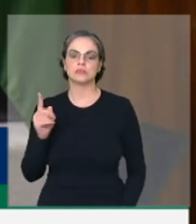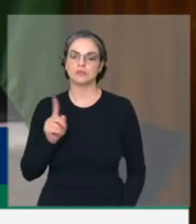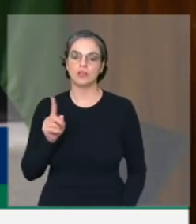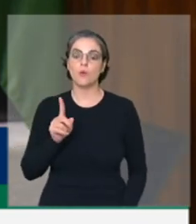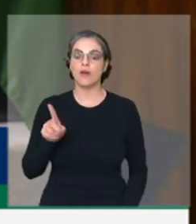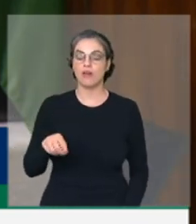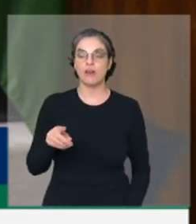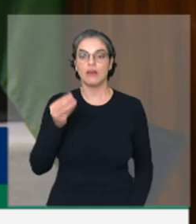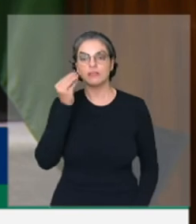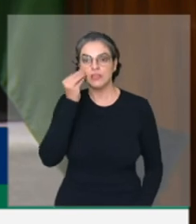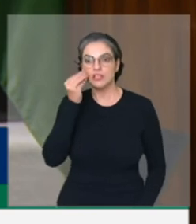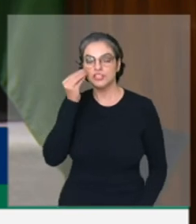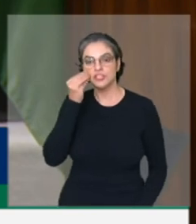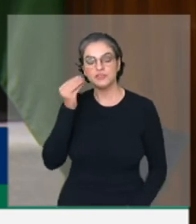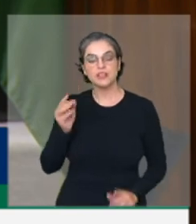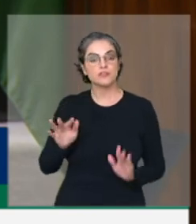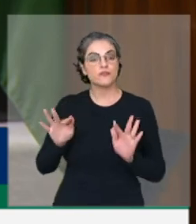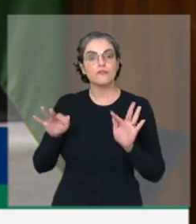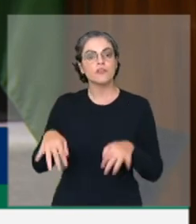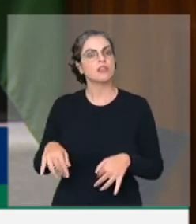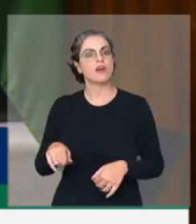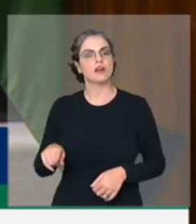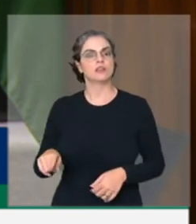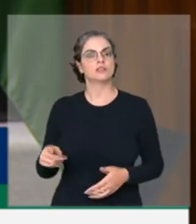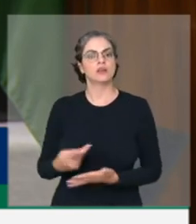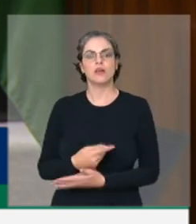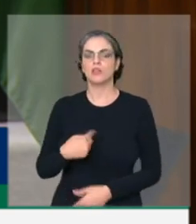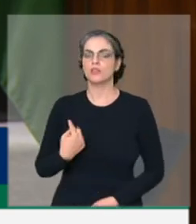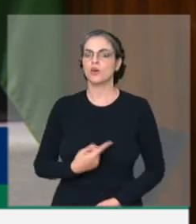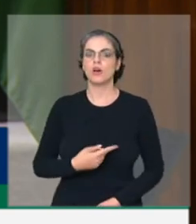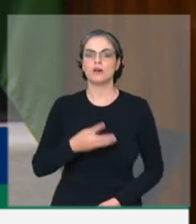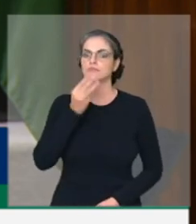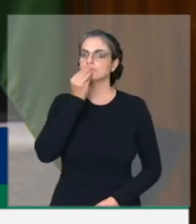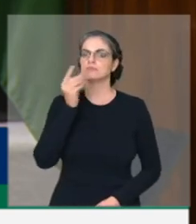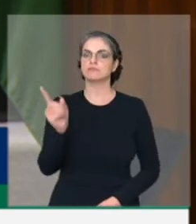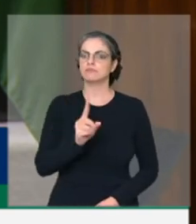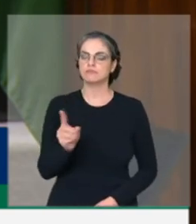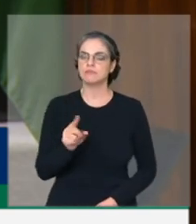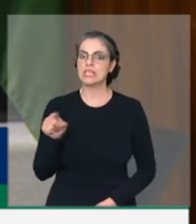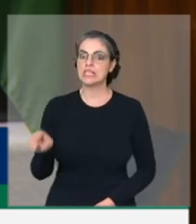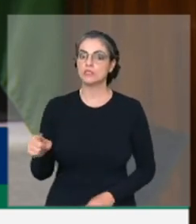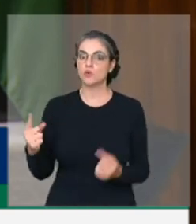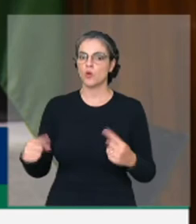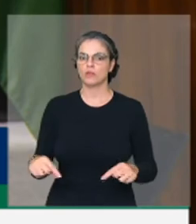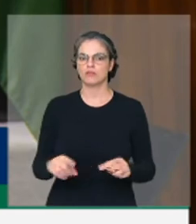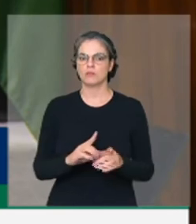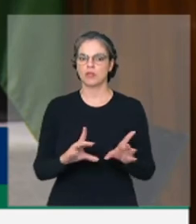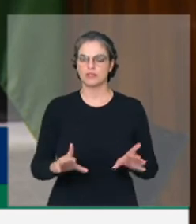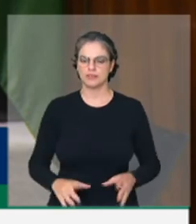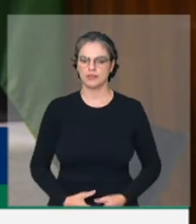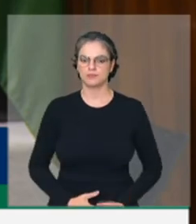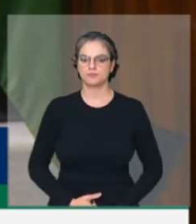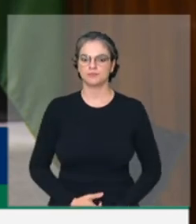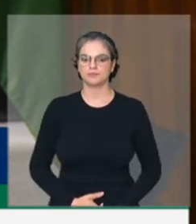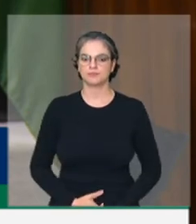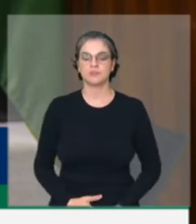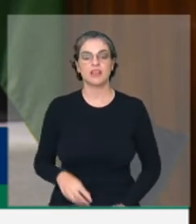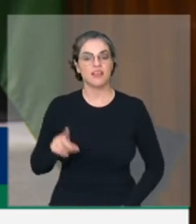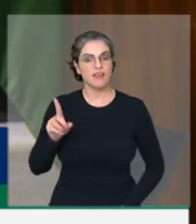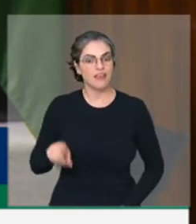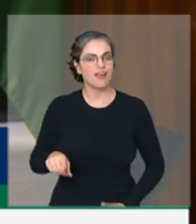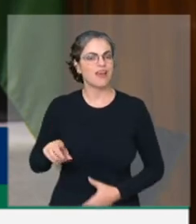fechamento de regime, e nós não nos calaremos diante desse atentado à democracia. É parte de um